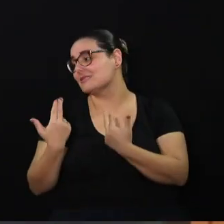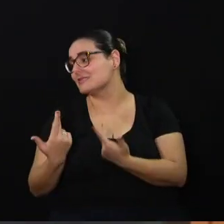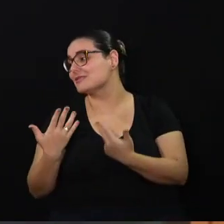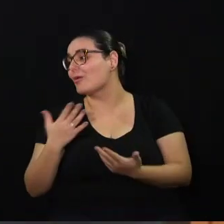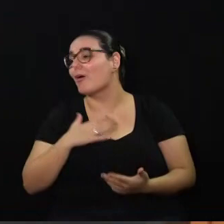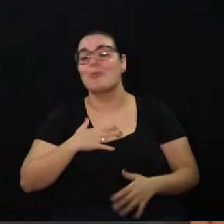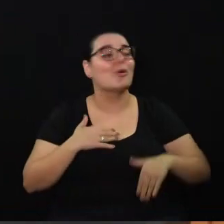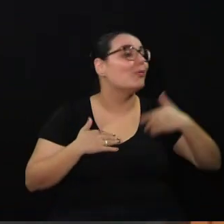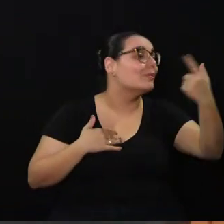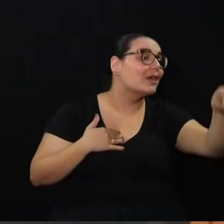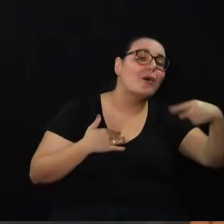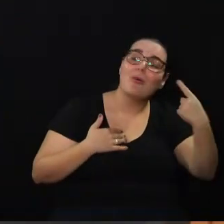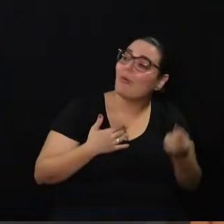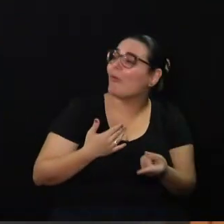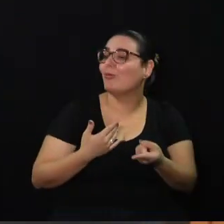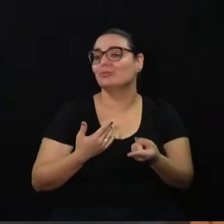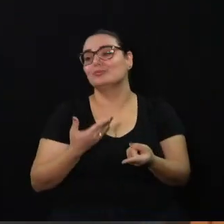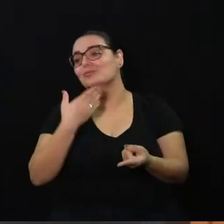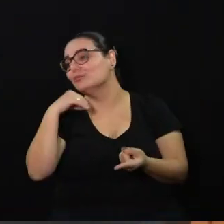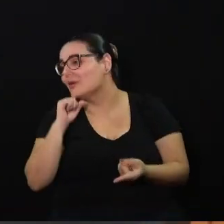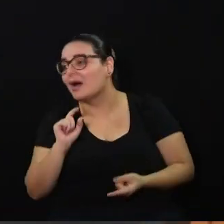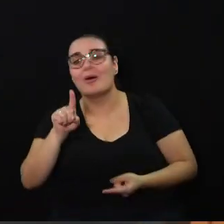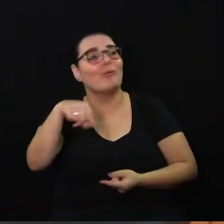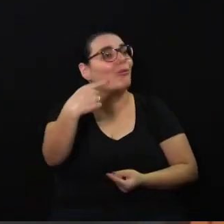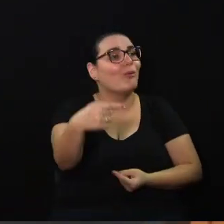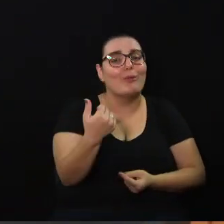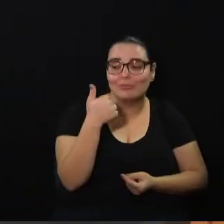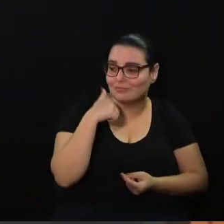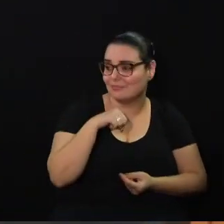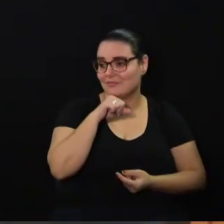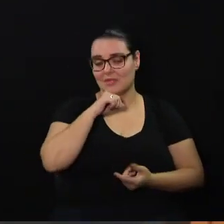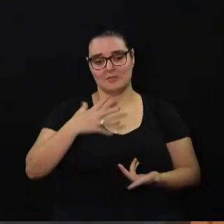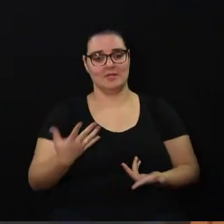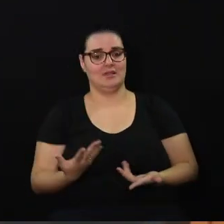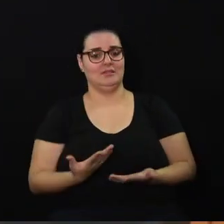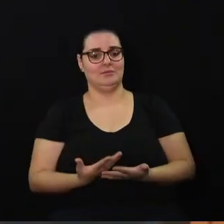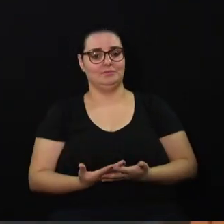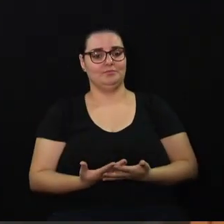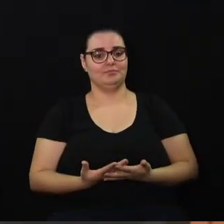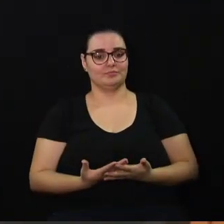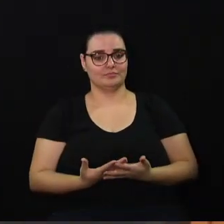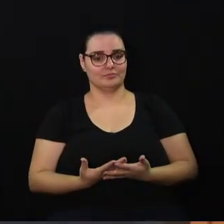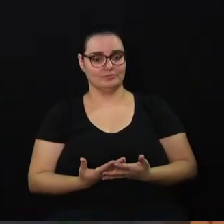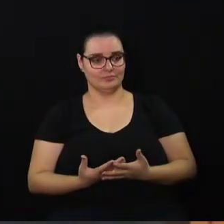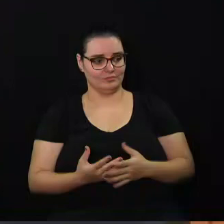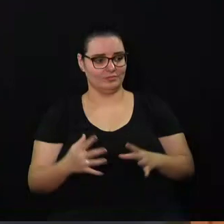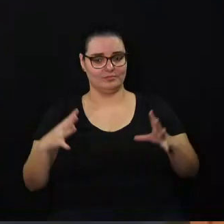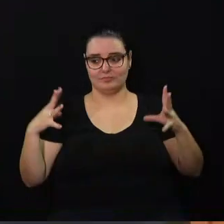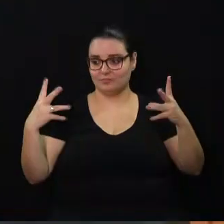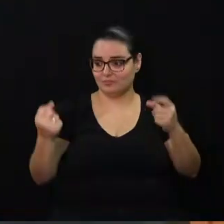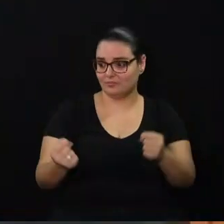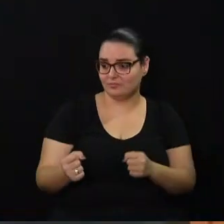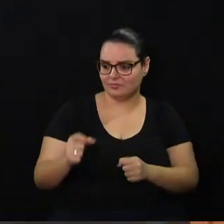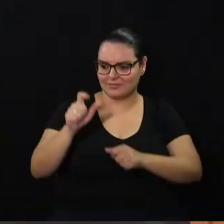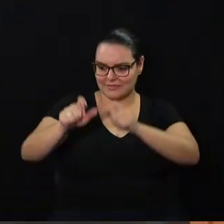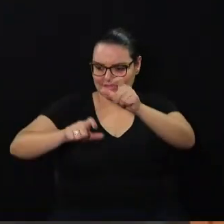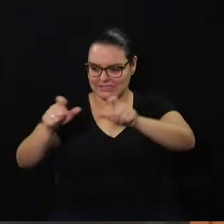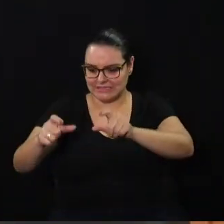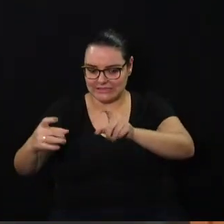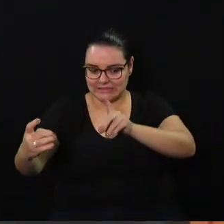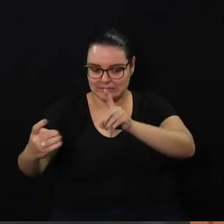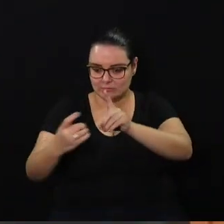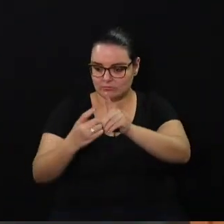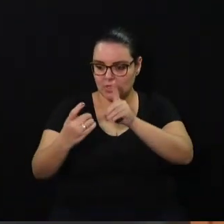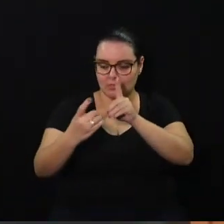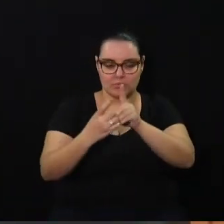e como essas questões todas começaram a aparecer conforme a demanda social do rafael começou a aumentar